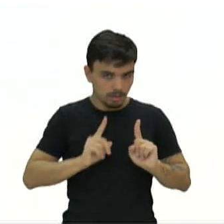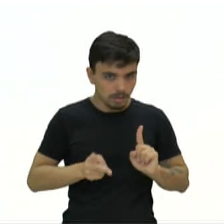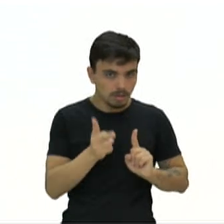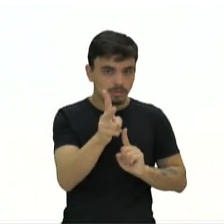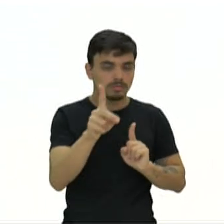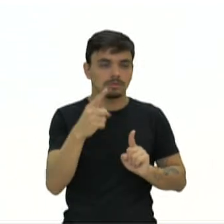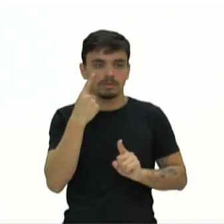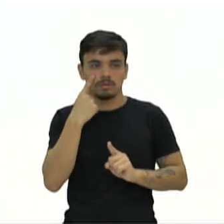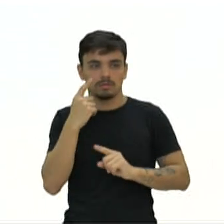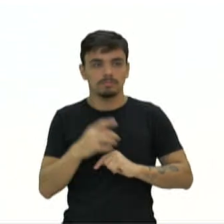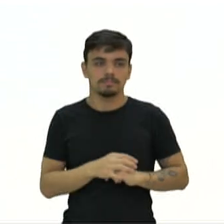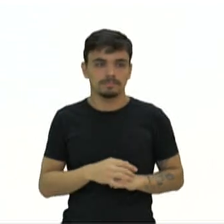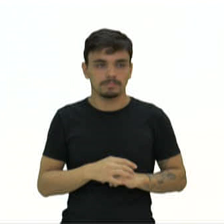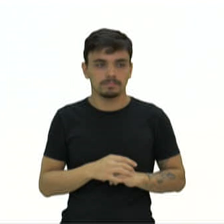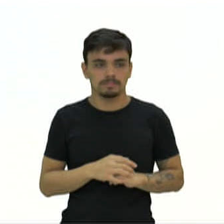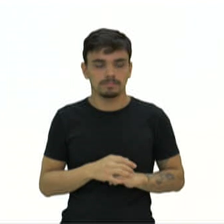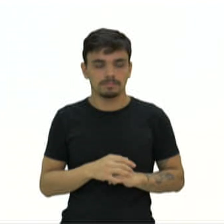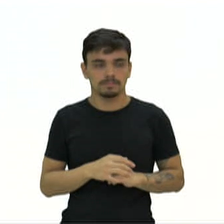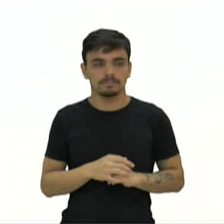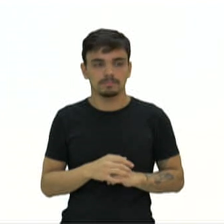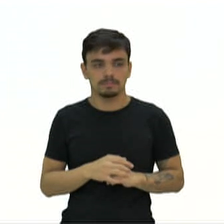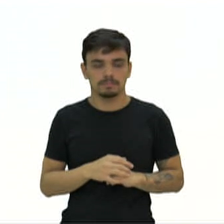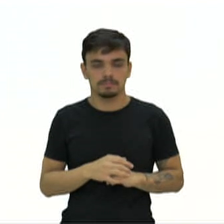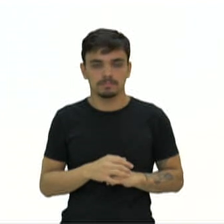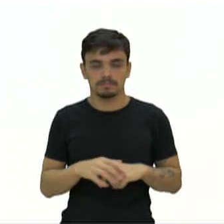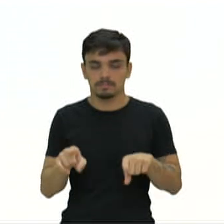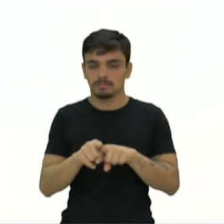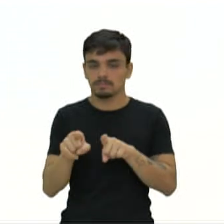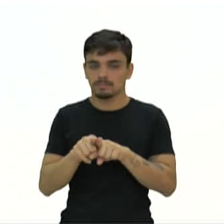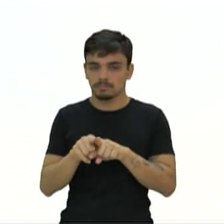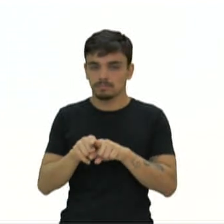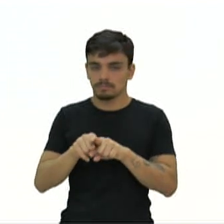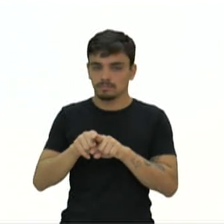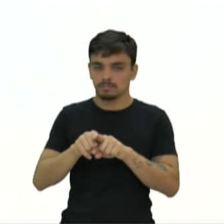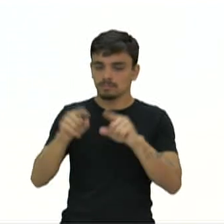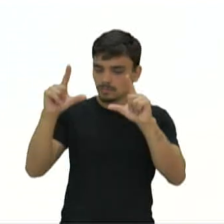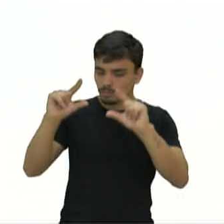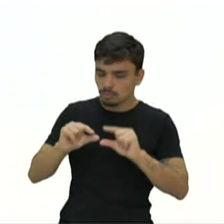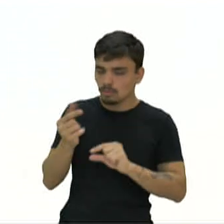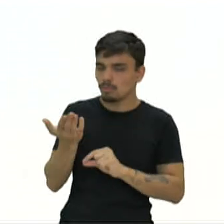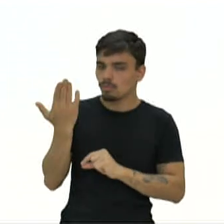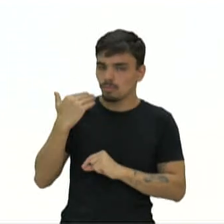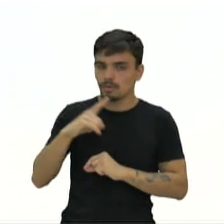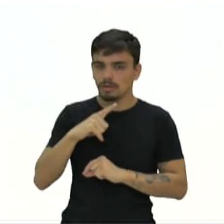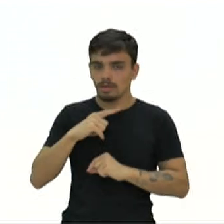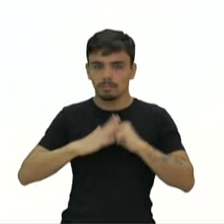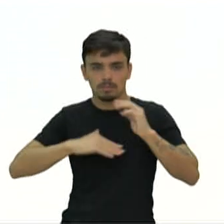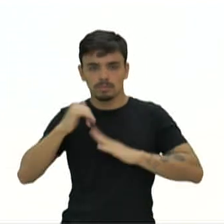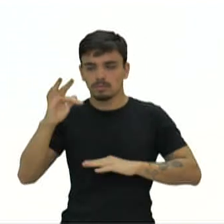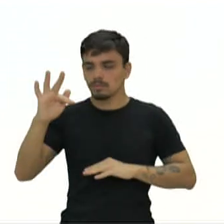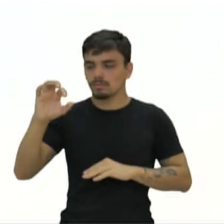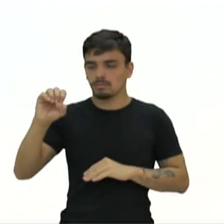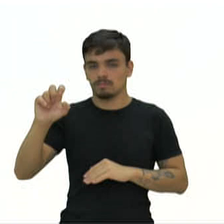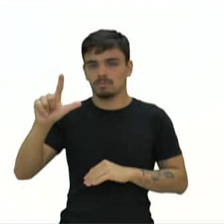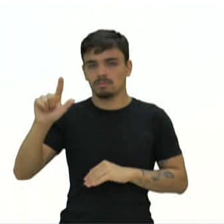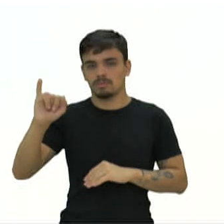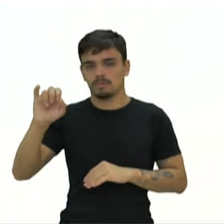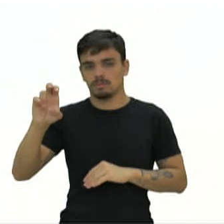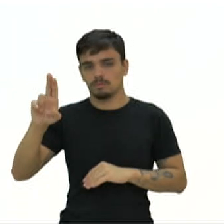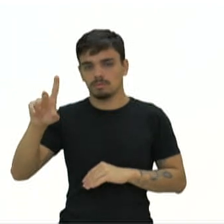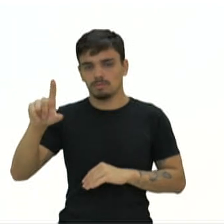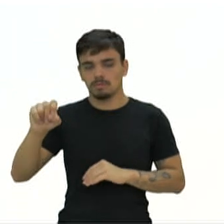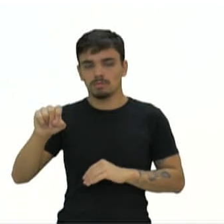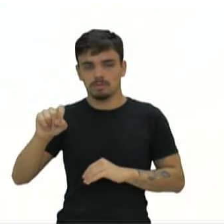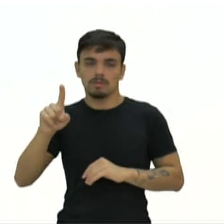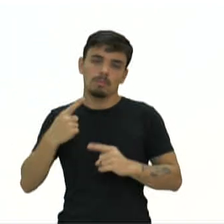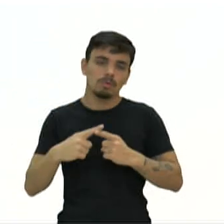são a progesterona e o estrogênio, e vai inibir aqueles que vão produzir lá um folículo, que vão amadurecer um folículo, né? Porque